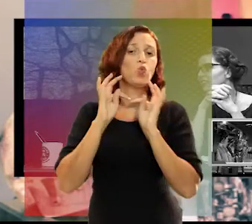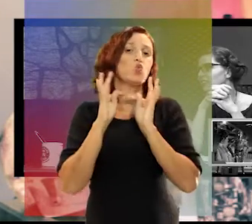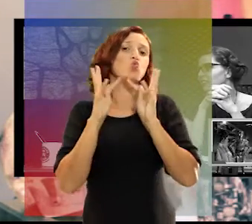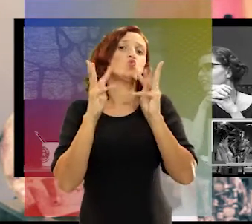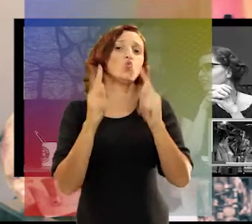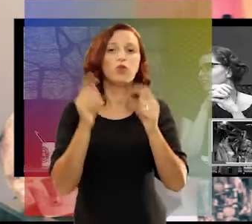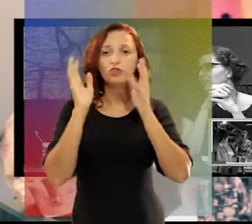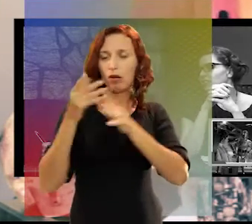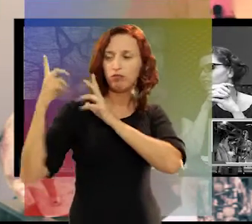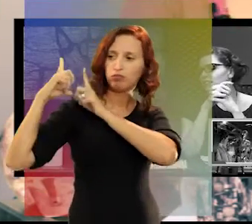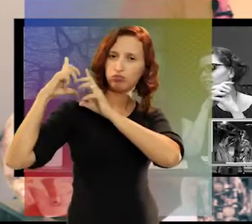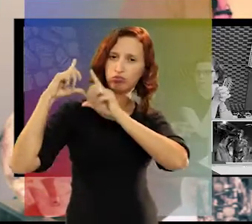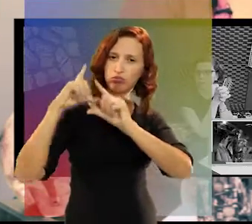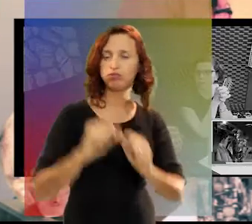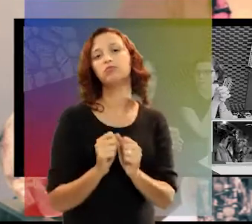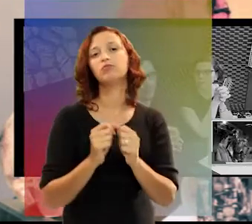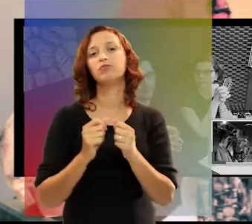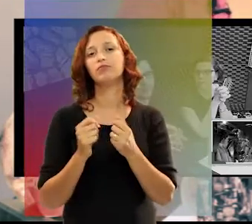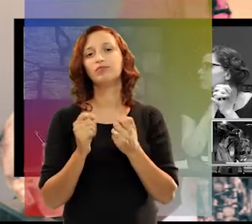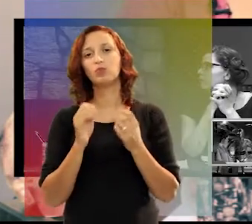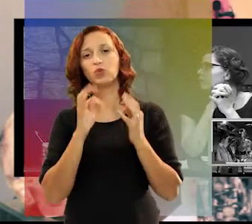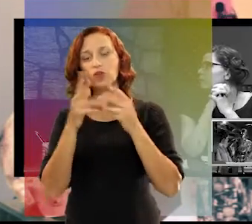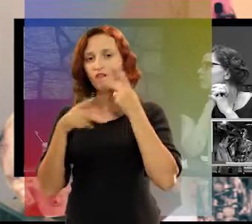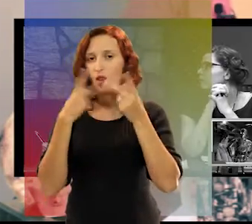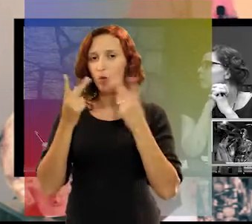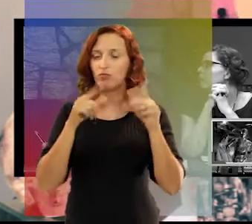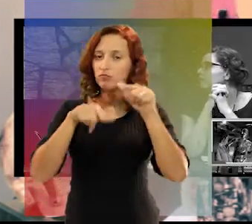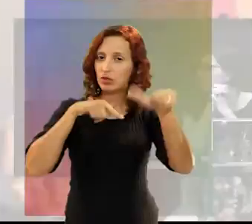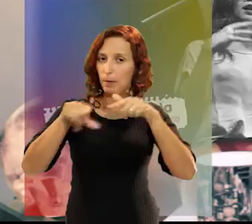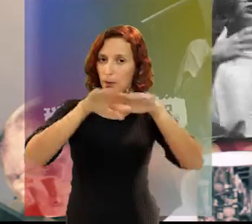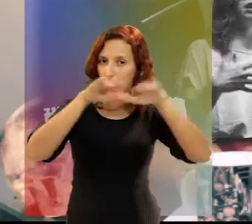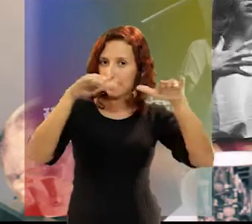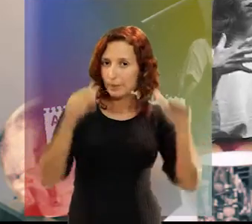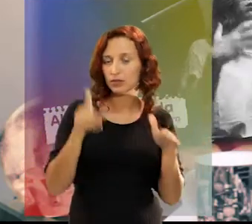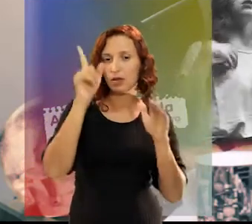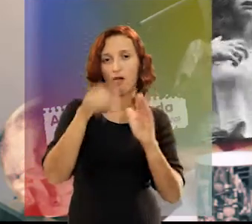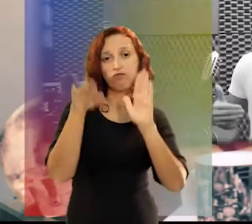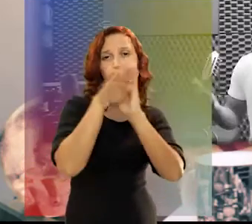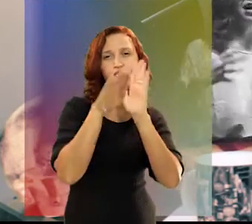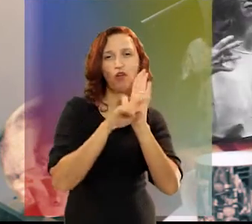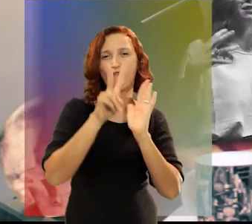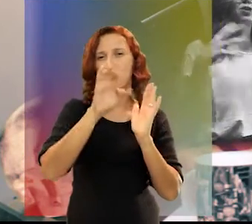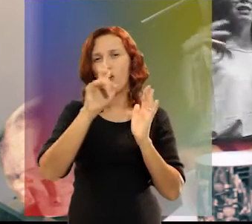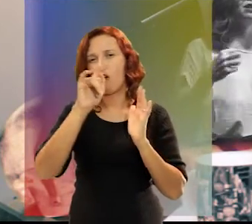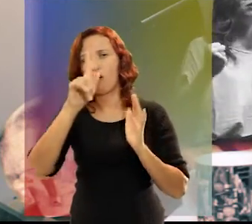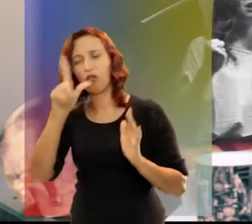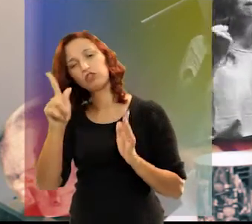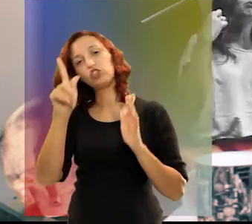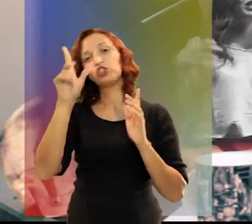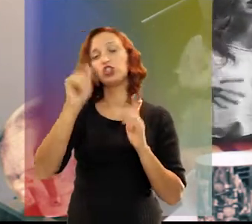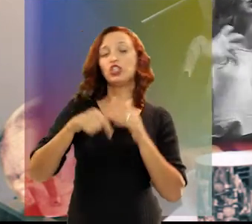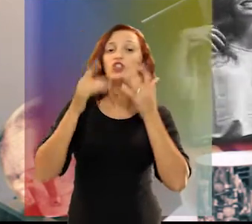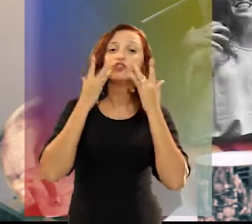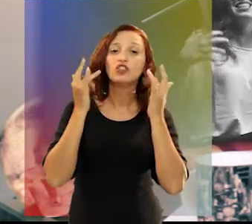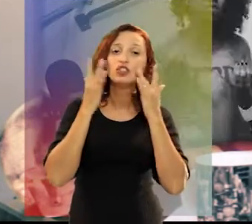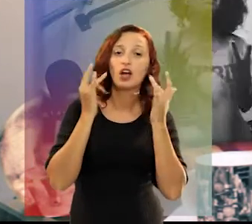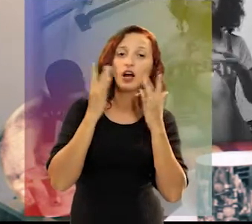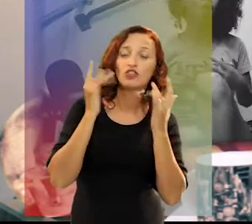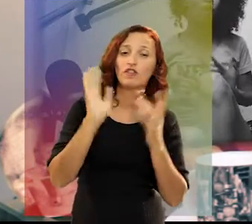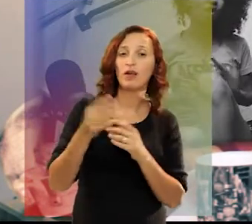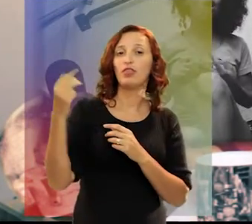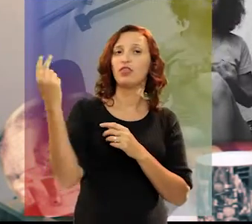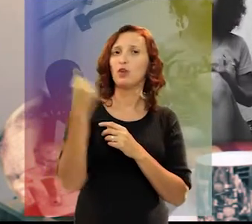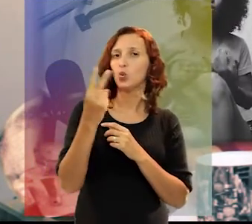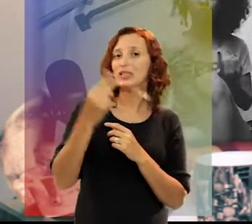gente tem um compêndio de tudo que a gente já falou de vídeo. Vou botar aqueles... O Trabalho de Mesa é um programa de teatro para a internet, que já tá